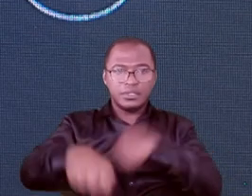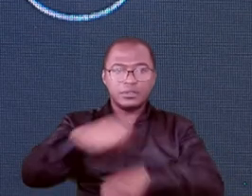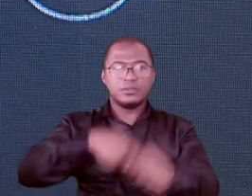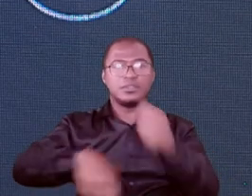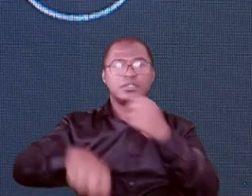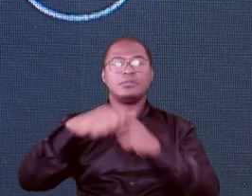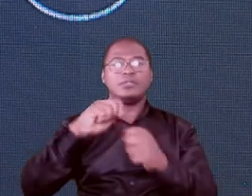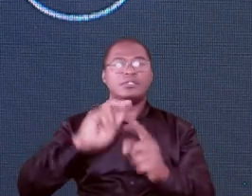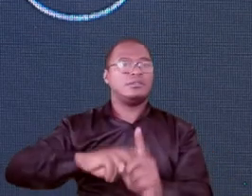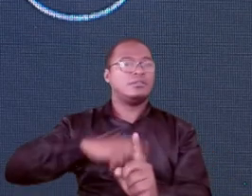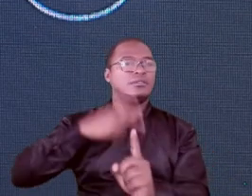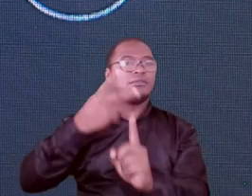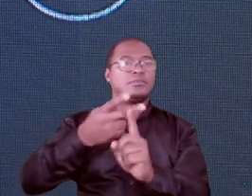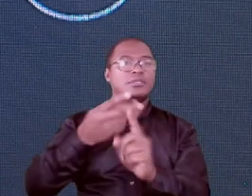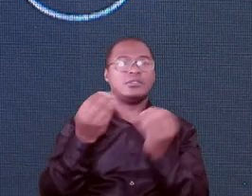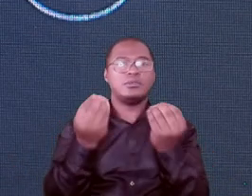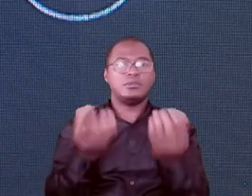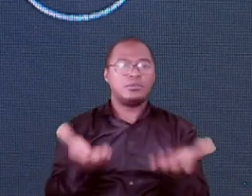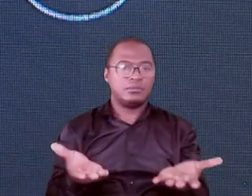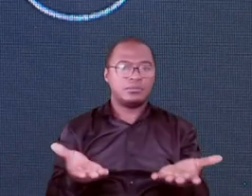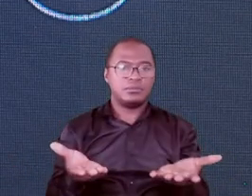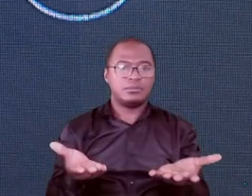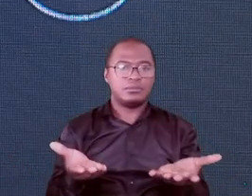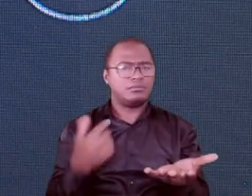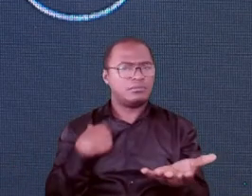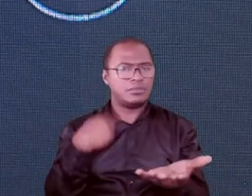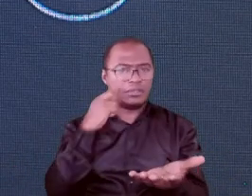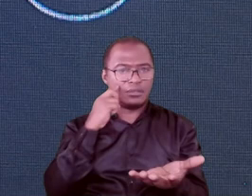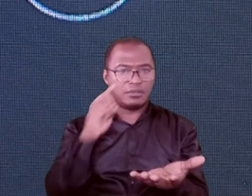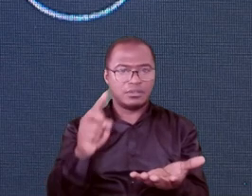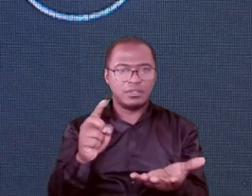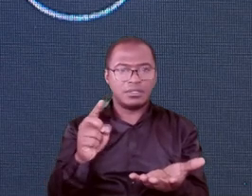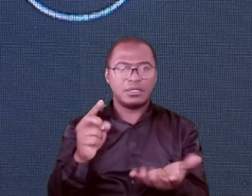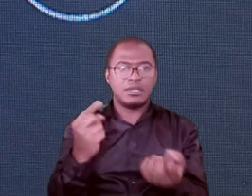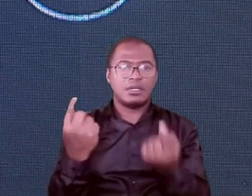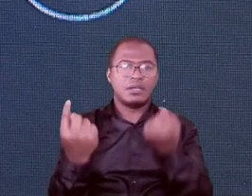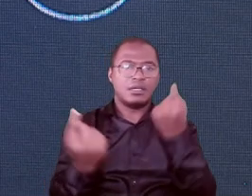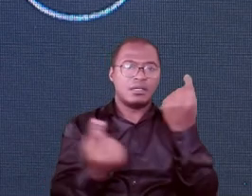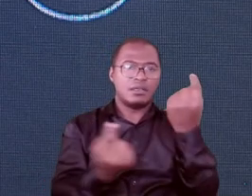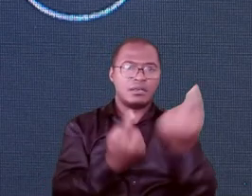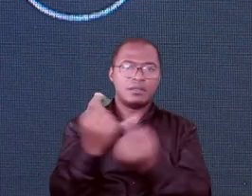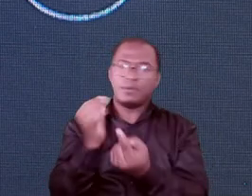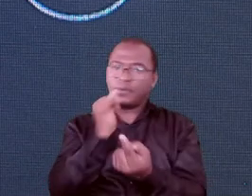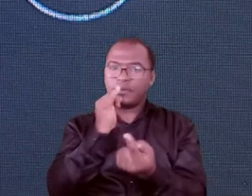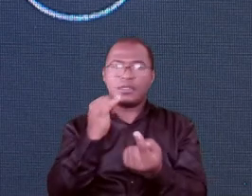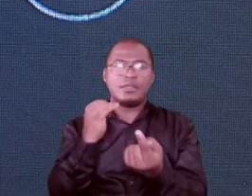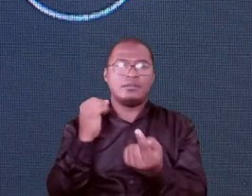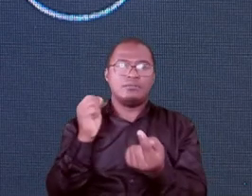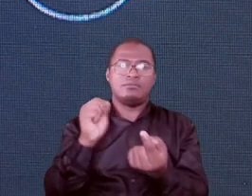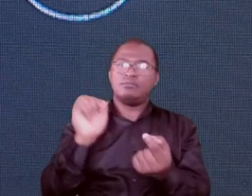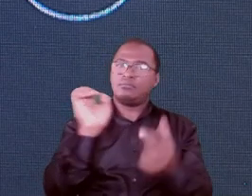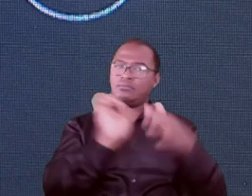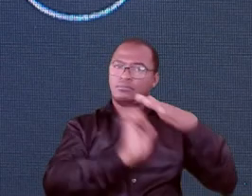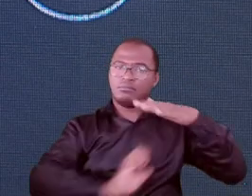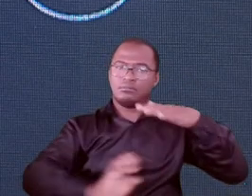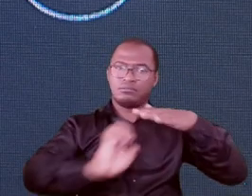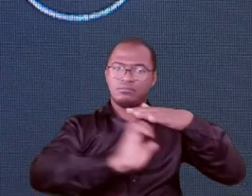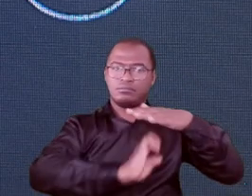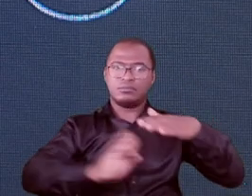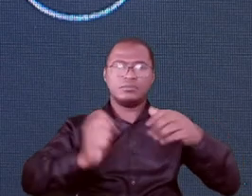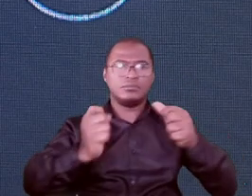a arte eu admiro demais é uma empresa Espetacular uma escala gigantesca é Admiro muito a gente